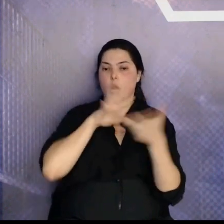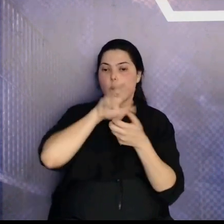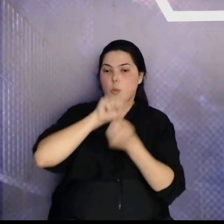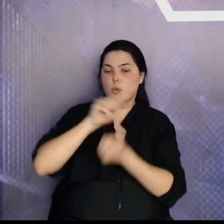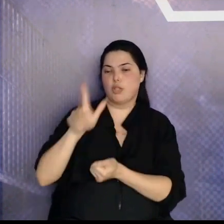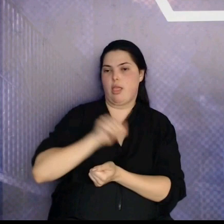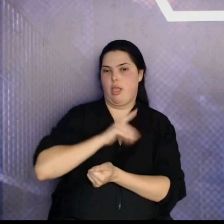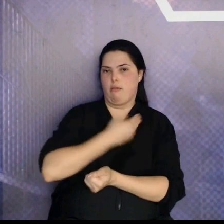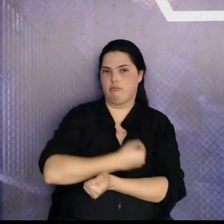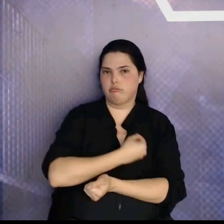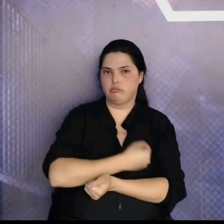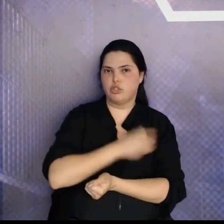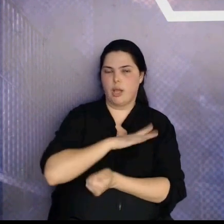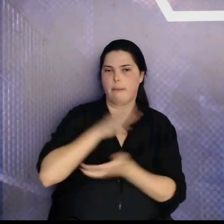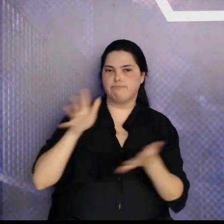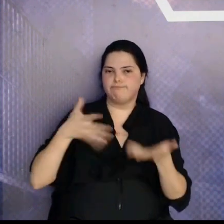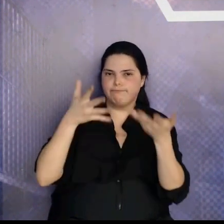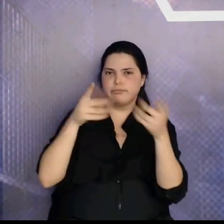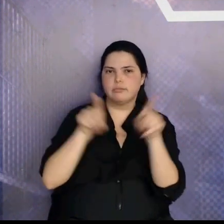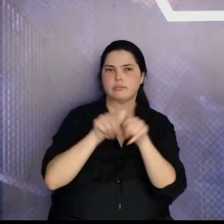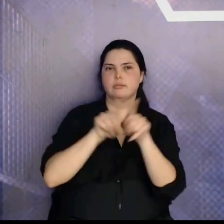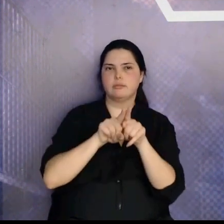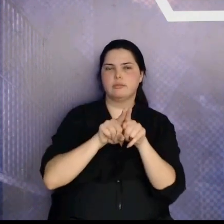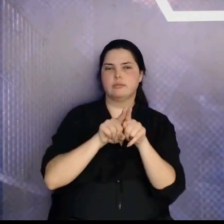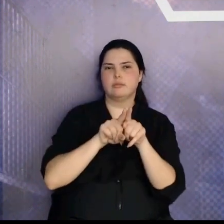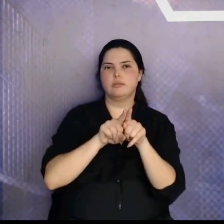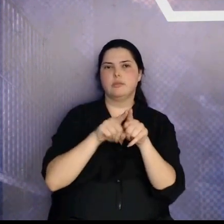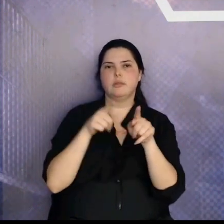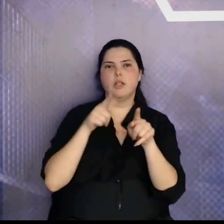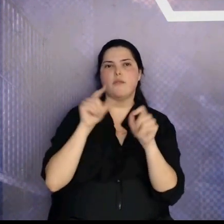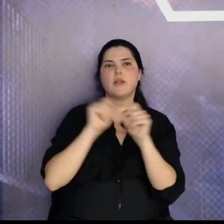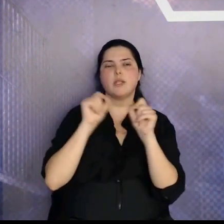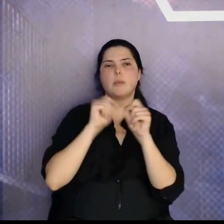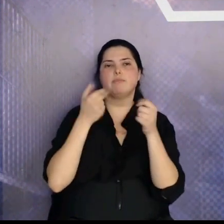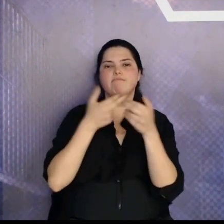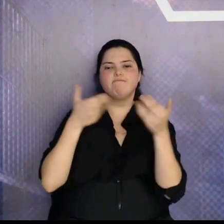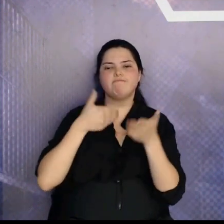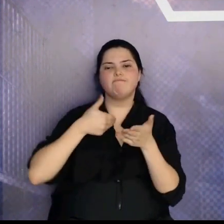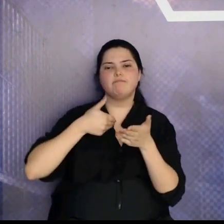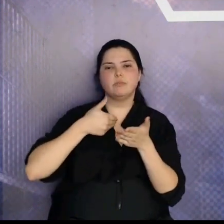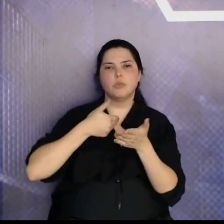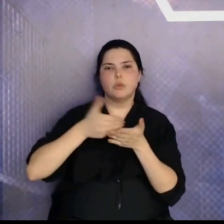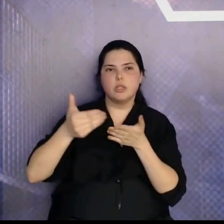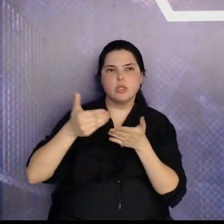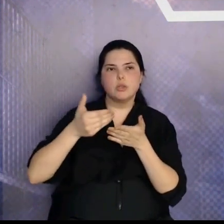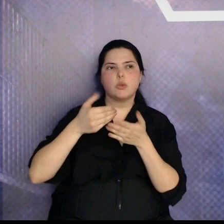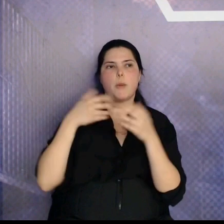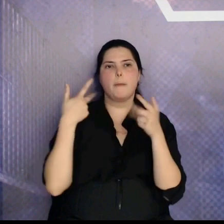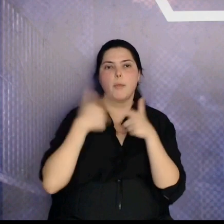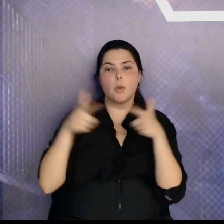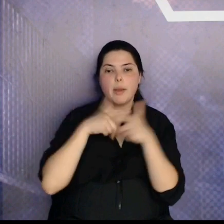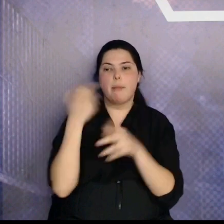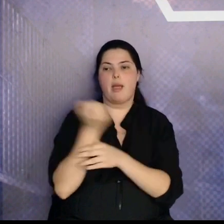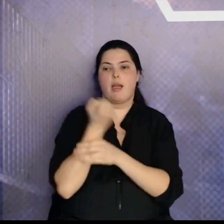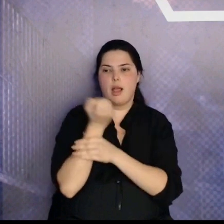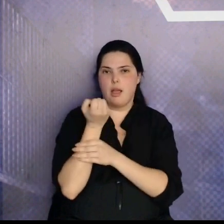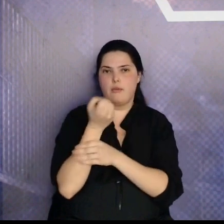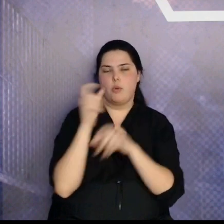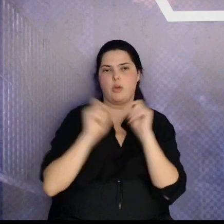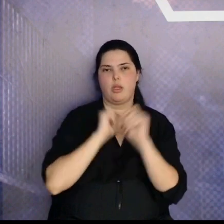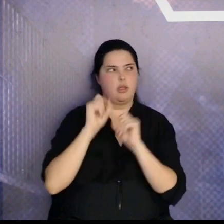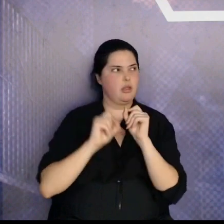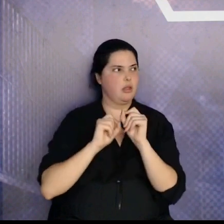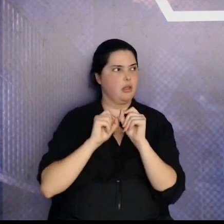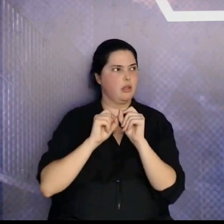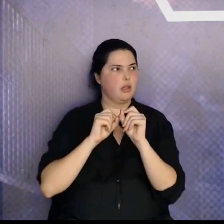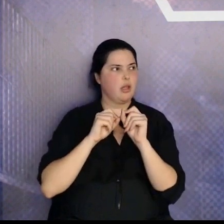tem, que o mundo promove, né? A gente não tomar um pontapé inicial, não tomar um primeiro passo, que às